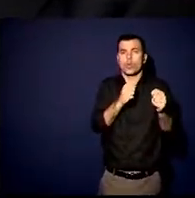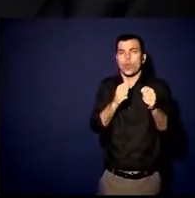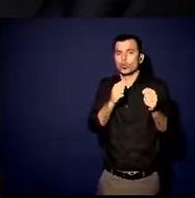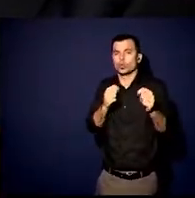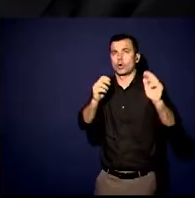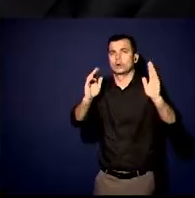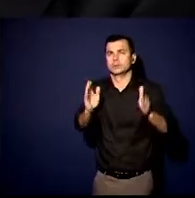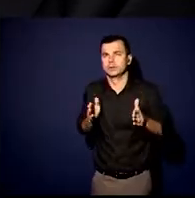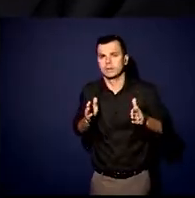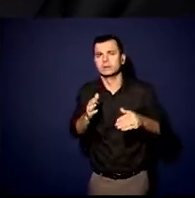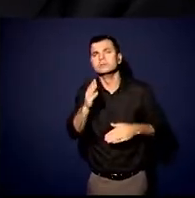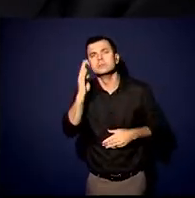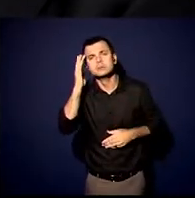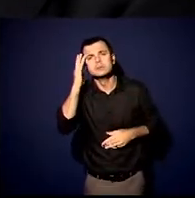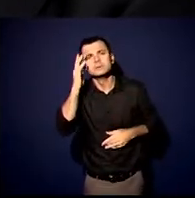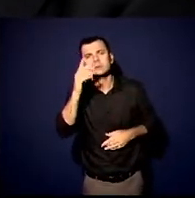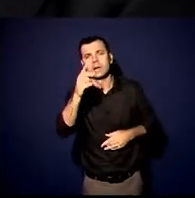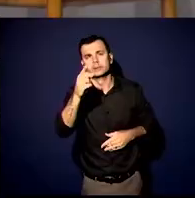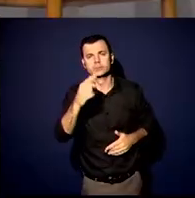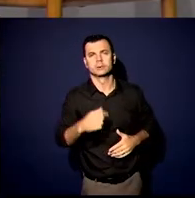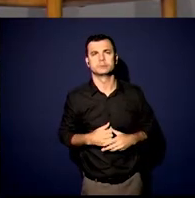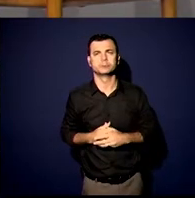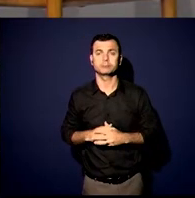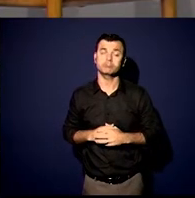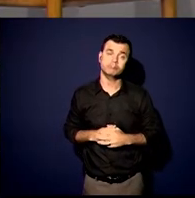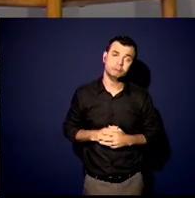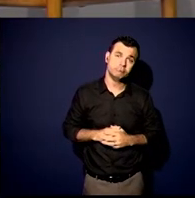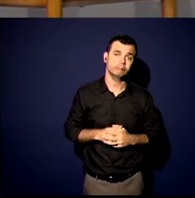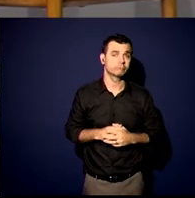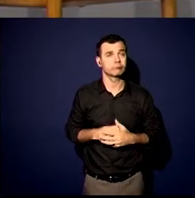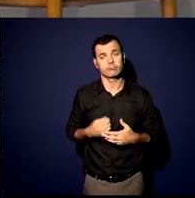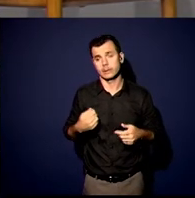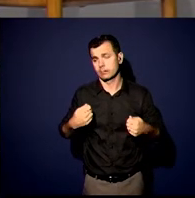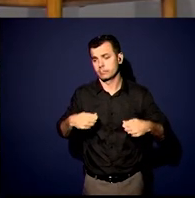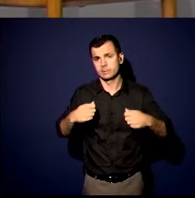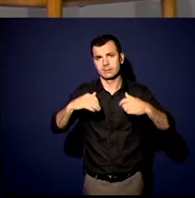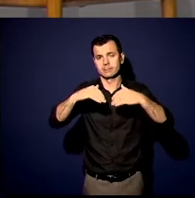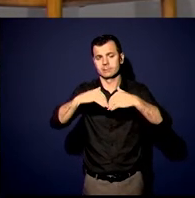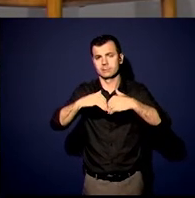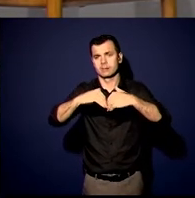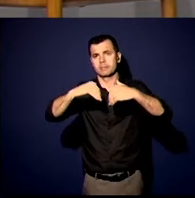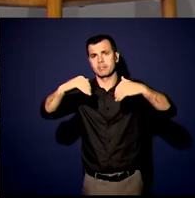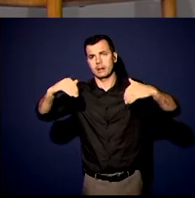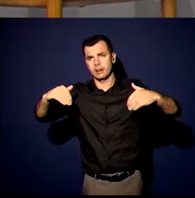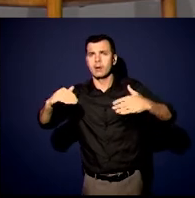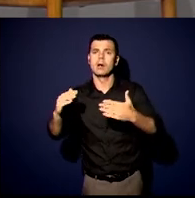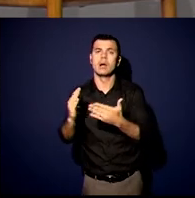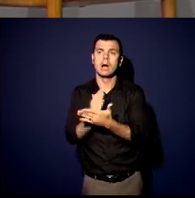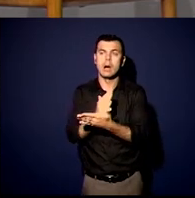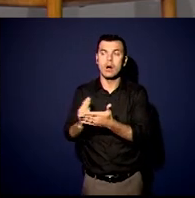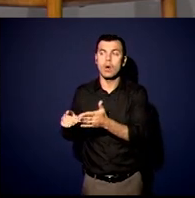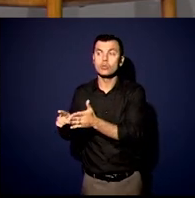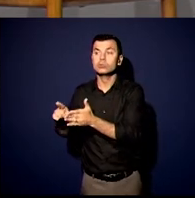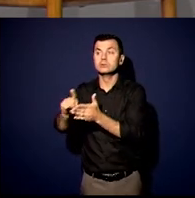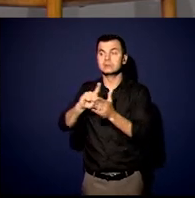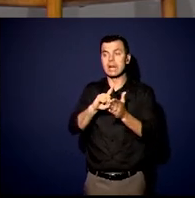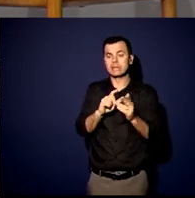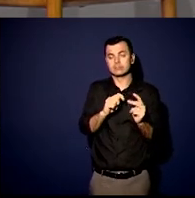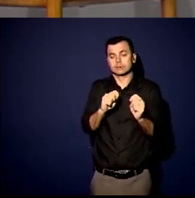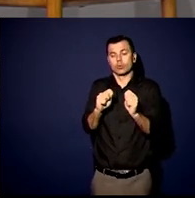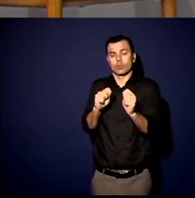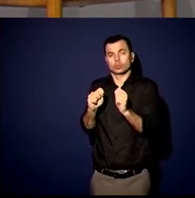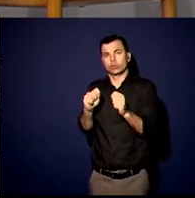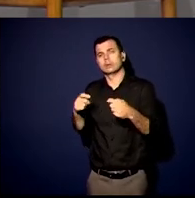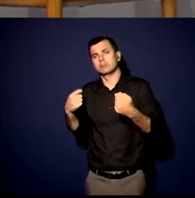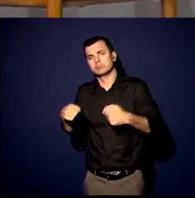que você olha isso é apenas distinguir separar o jogo do trigo e algumas situações o controle a priori é mandatório e